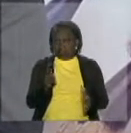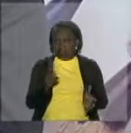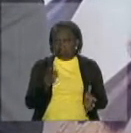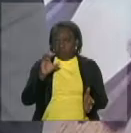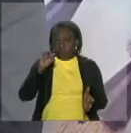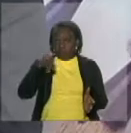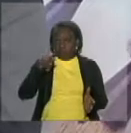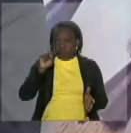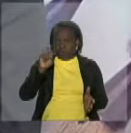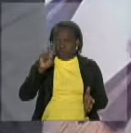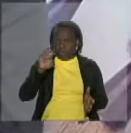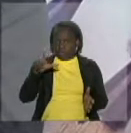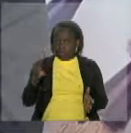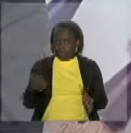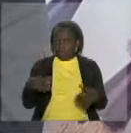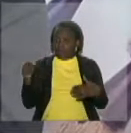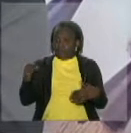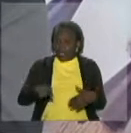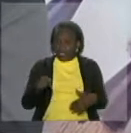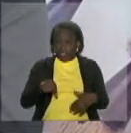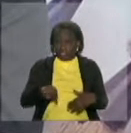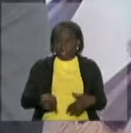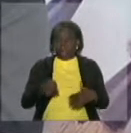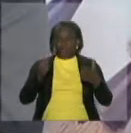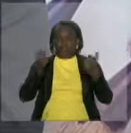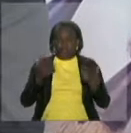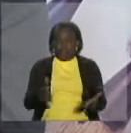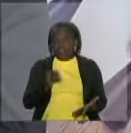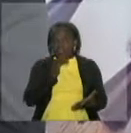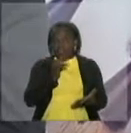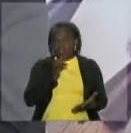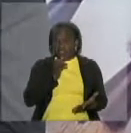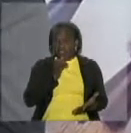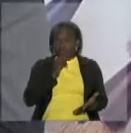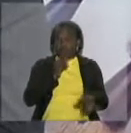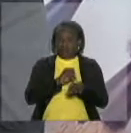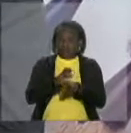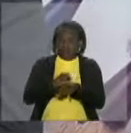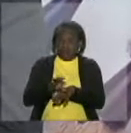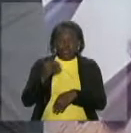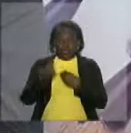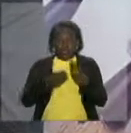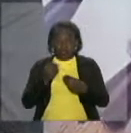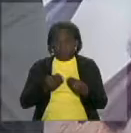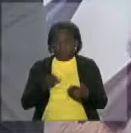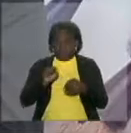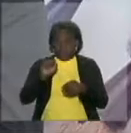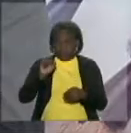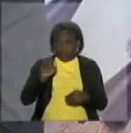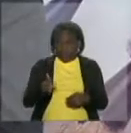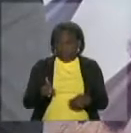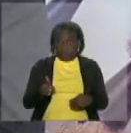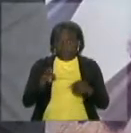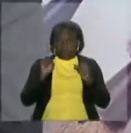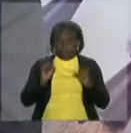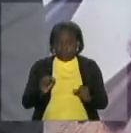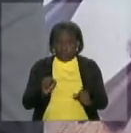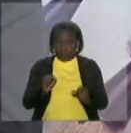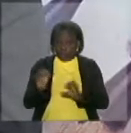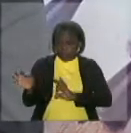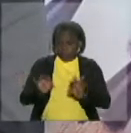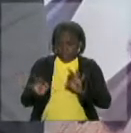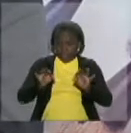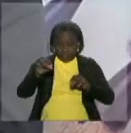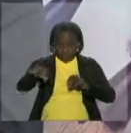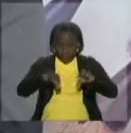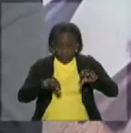ou a Consuelo, que estiveram aqui no programa falando dando até exemplos e dicas de como essas salas de recursos podem